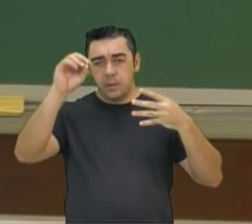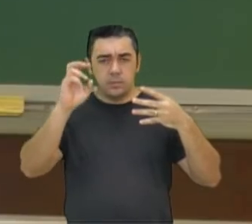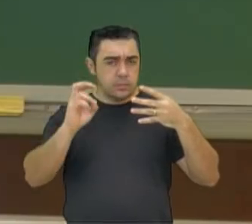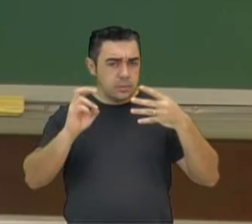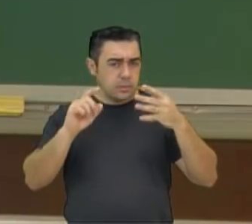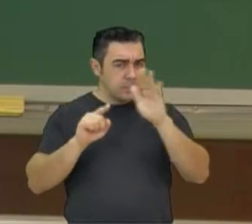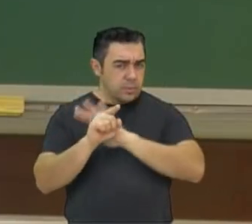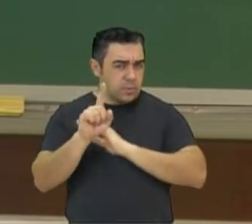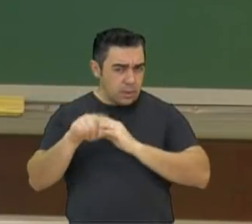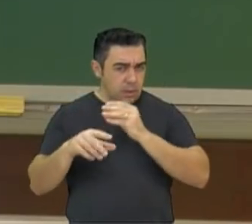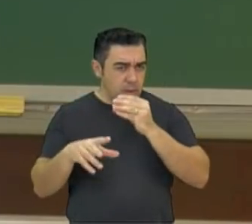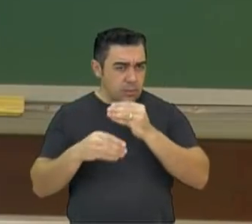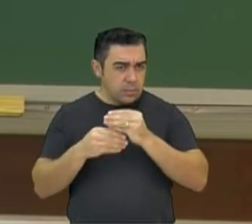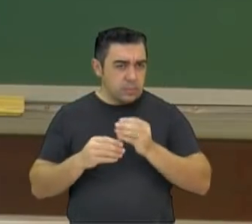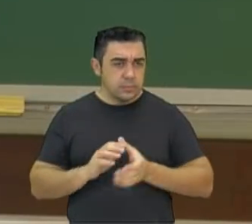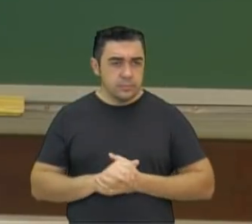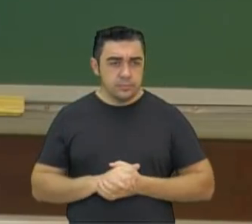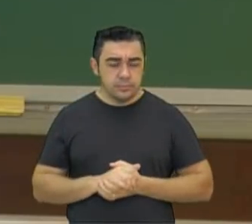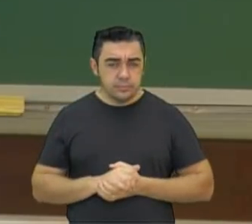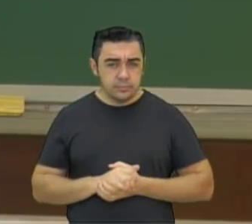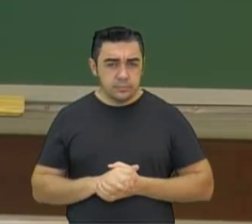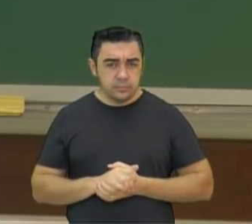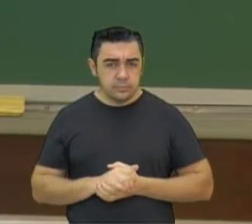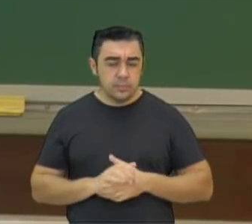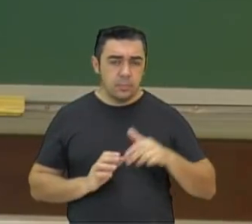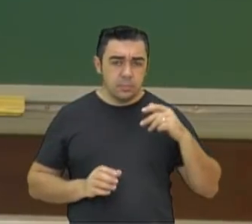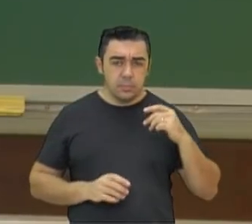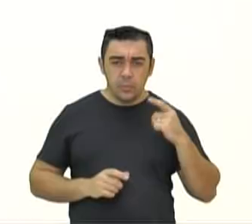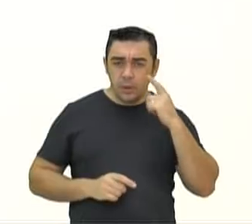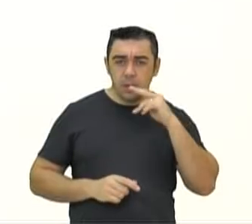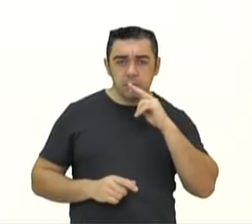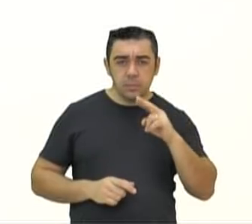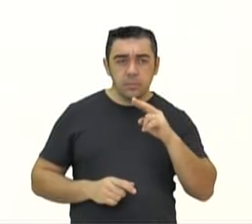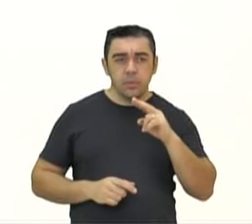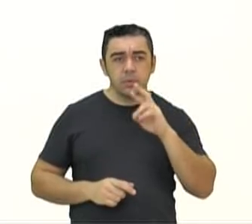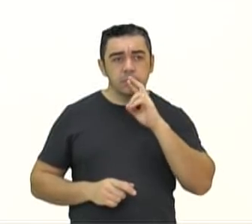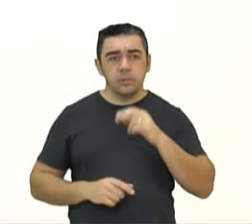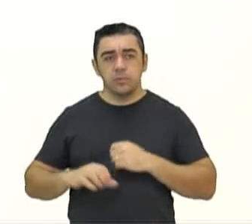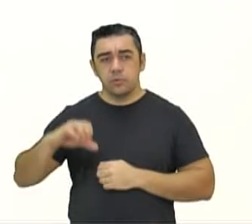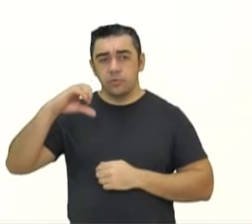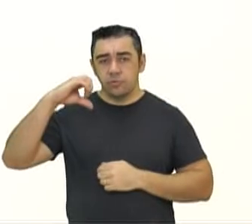Será que eles são complementares? Vou fazer P mais Q, vai resultar em...